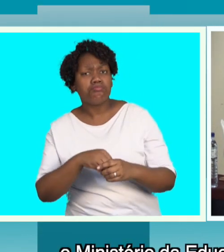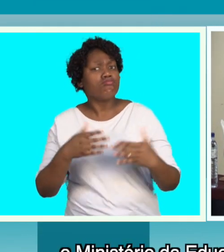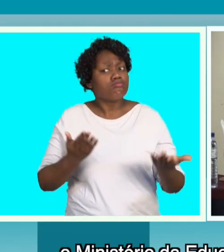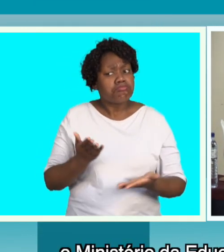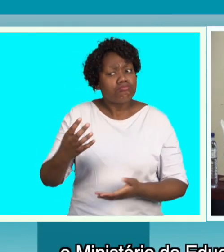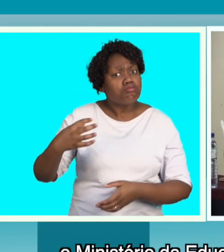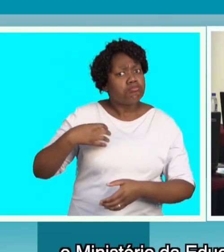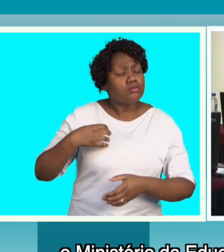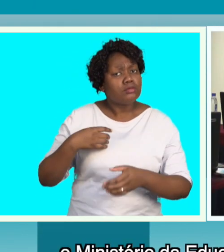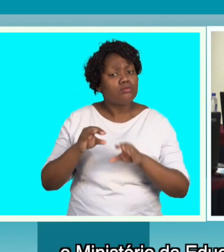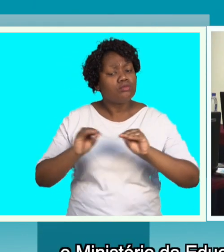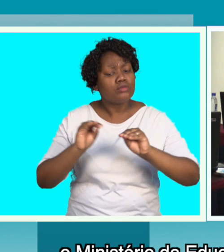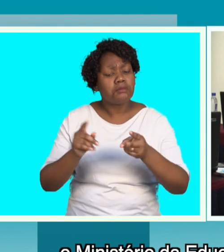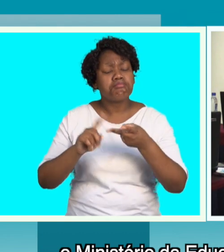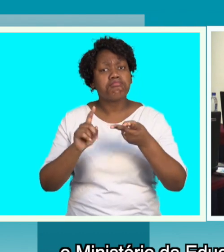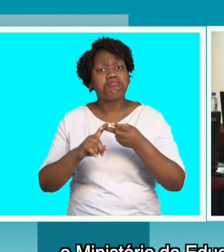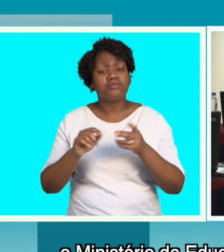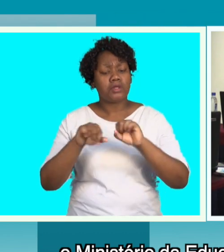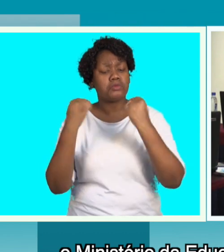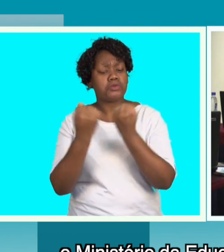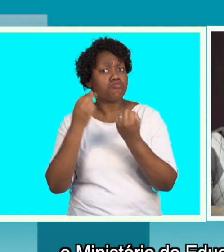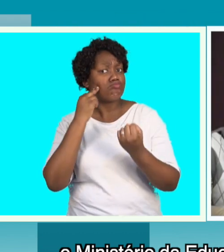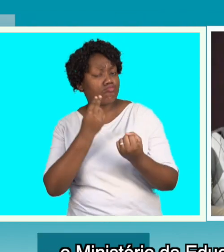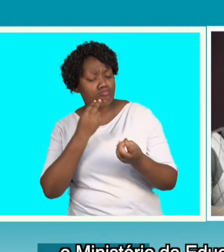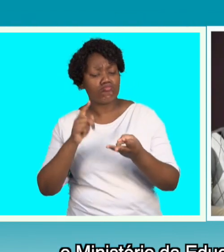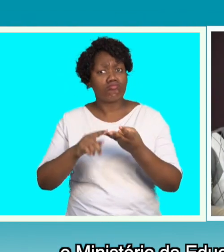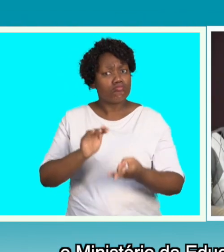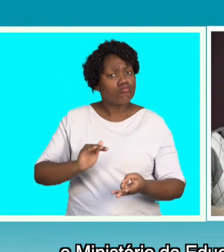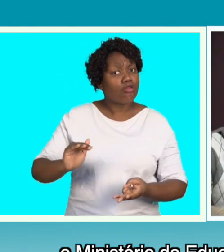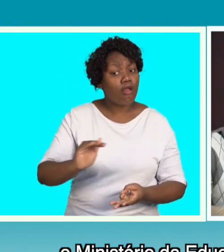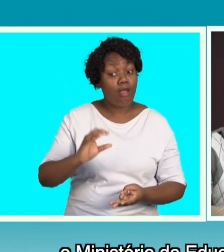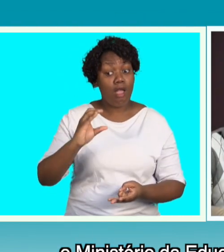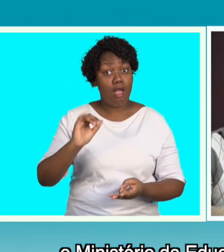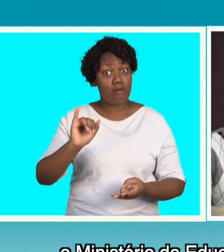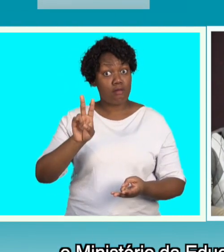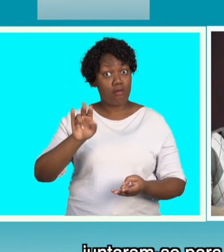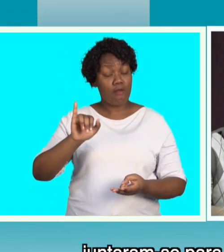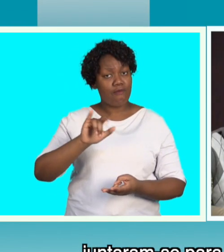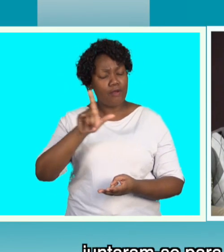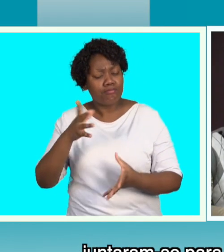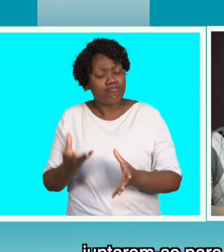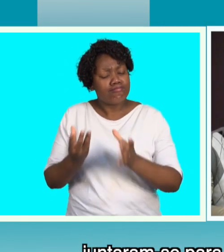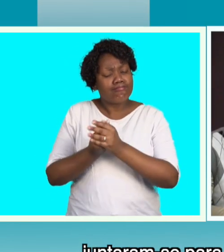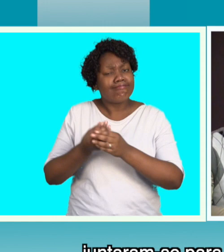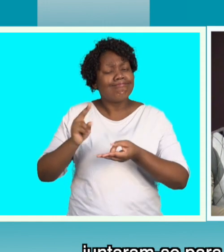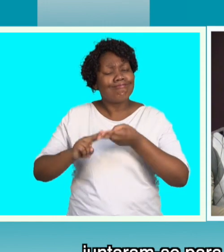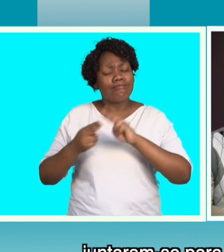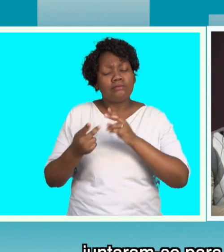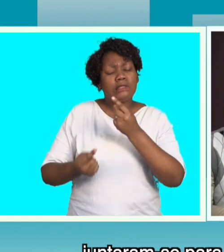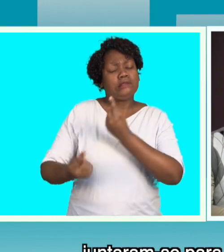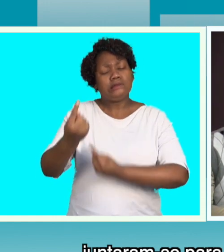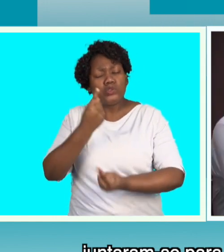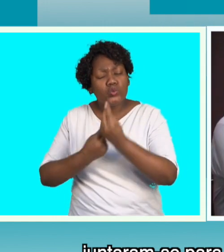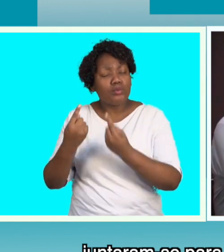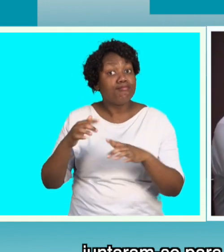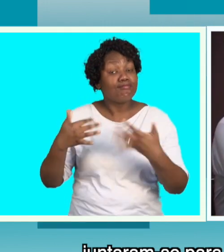Ministério da Educação e Desenvolvimento Humano, associações de surdos e sociedade civil juntaram-se para discutir